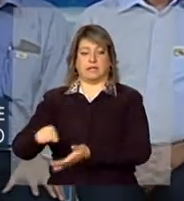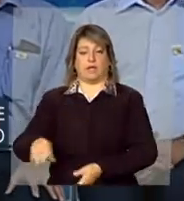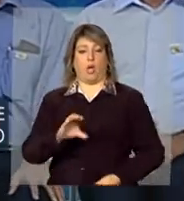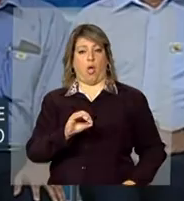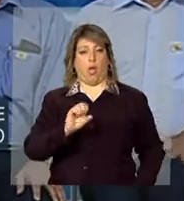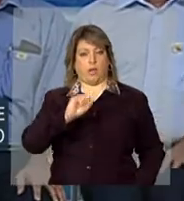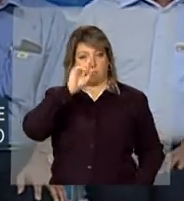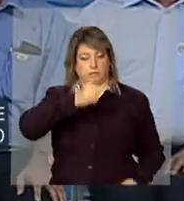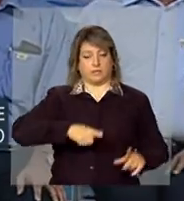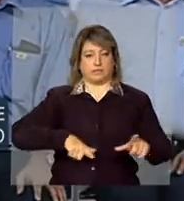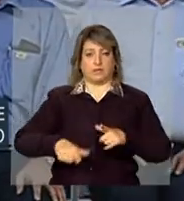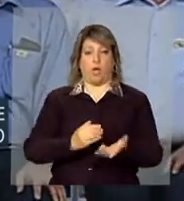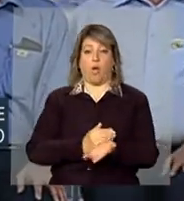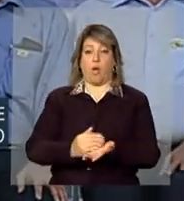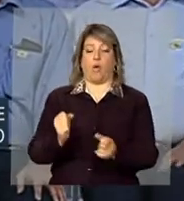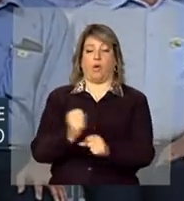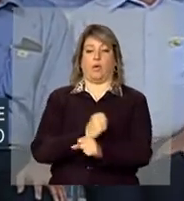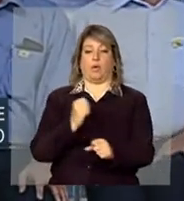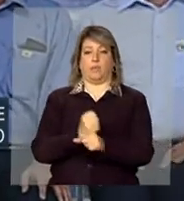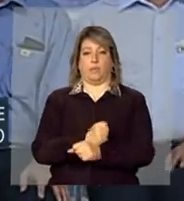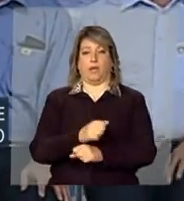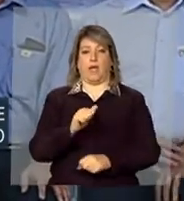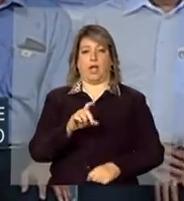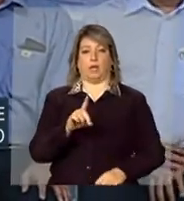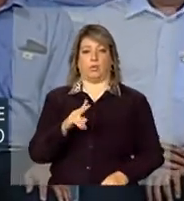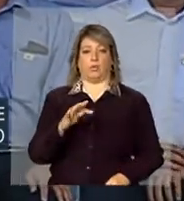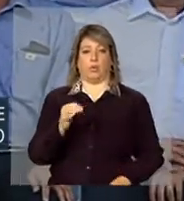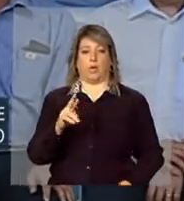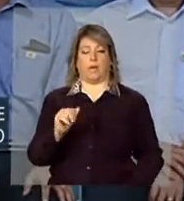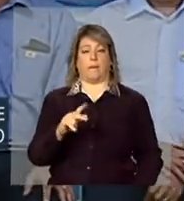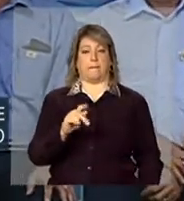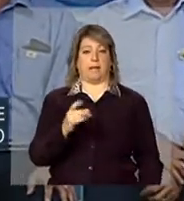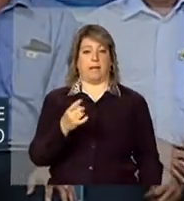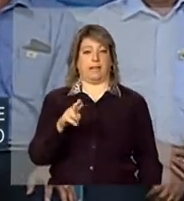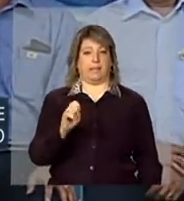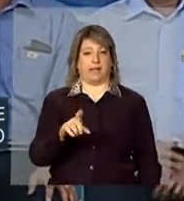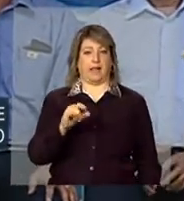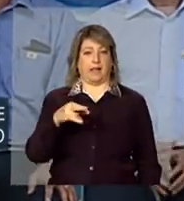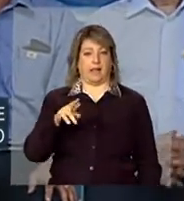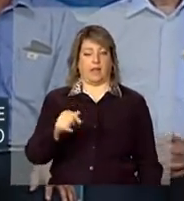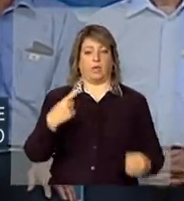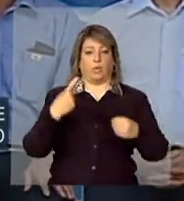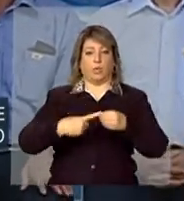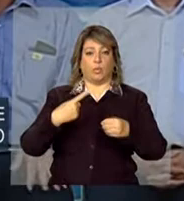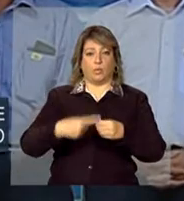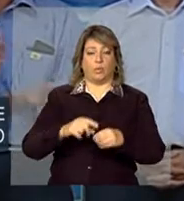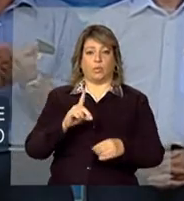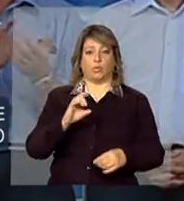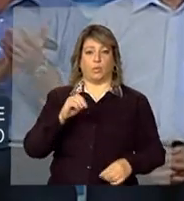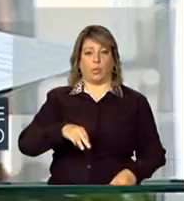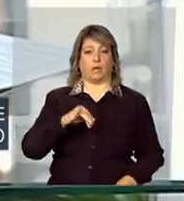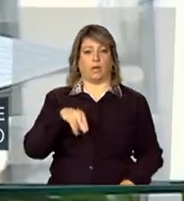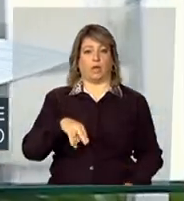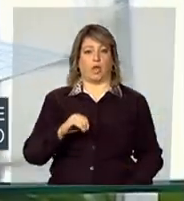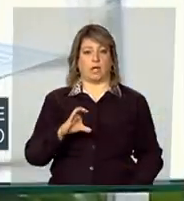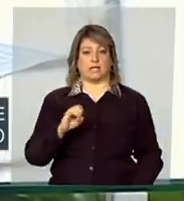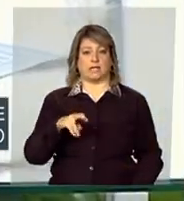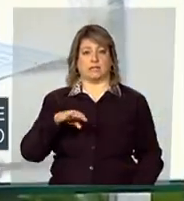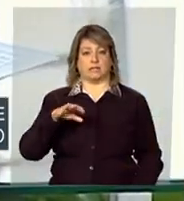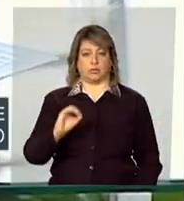de serviço para o início das obras da adutora Padre Lira, localizada no município de Dom Inocêncio.